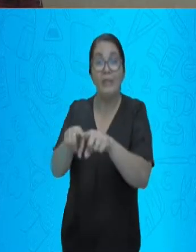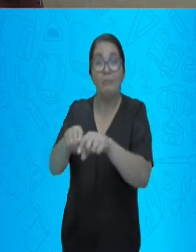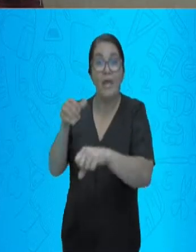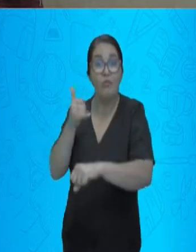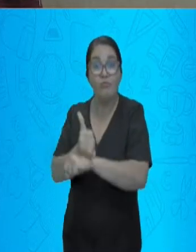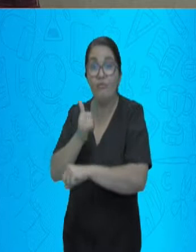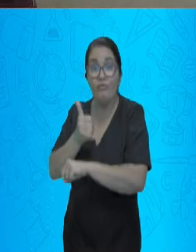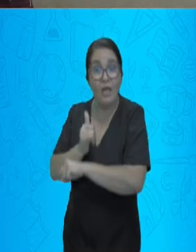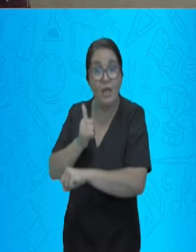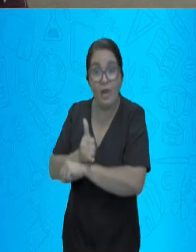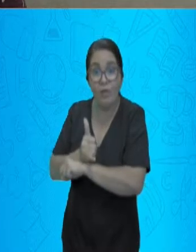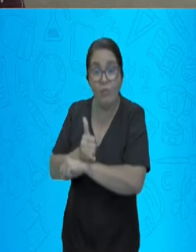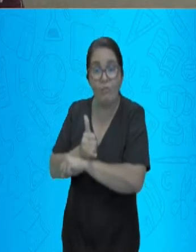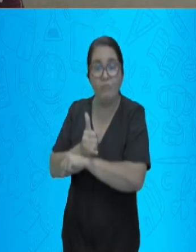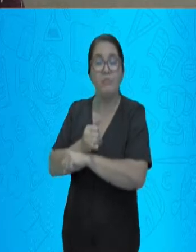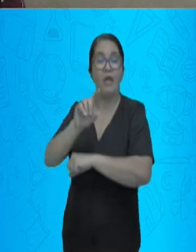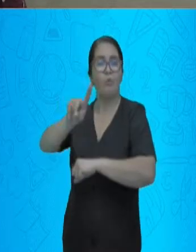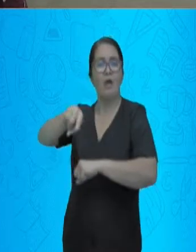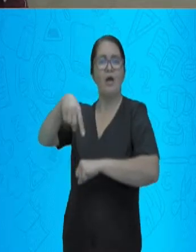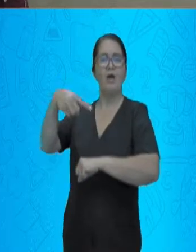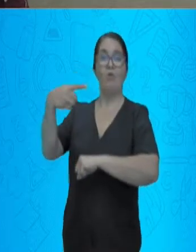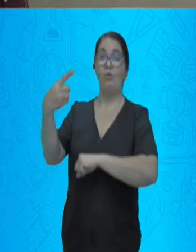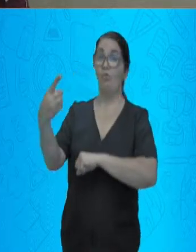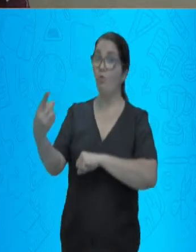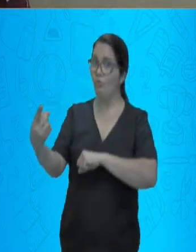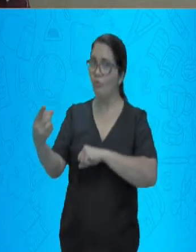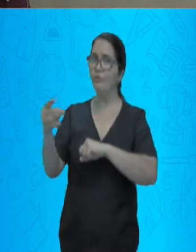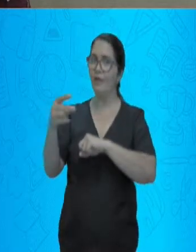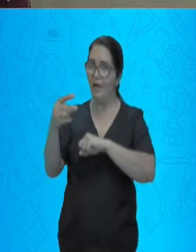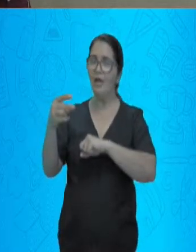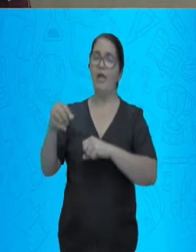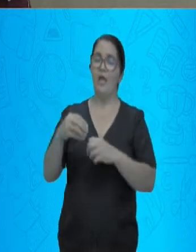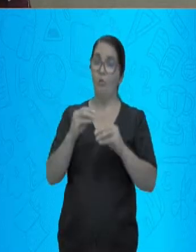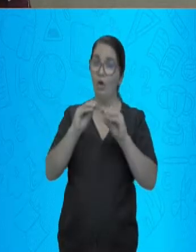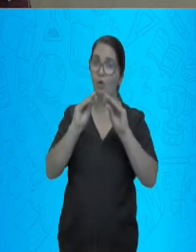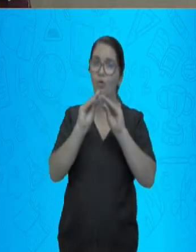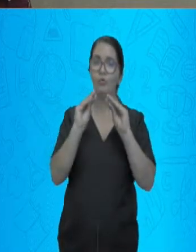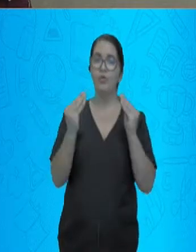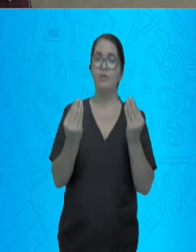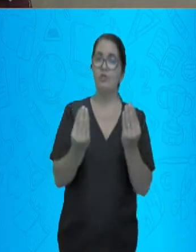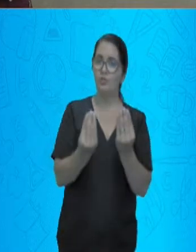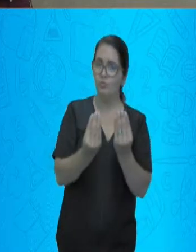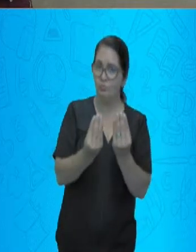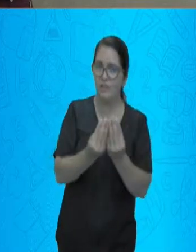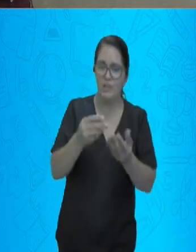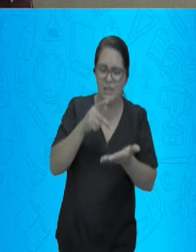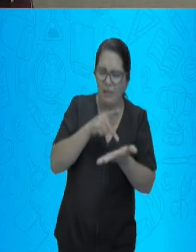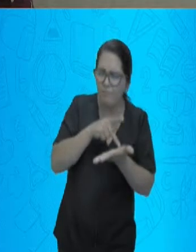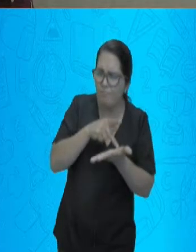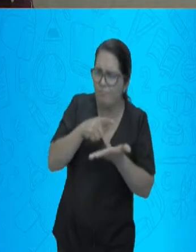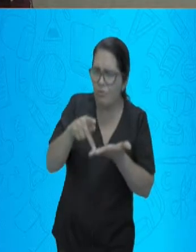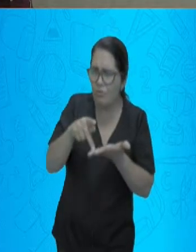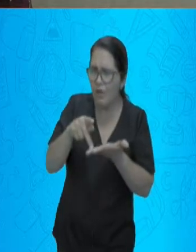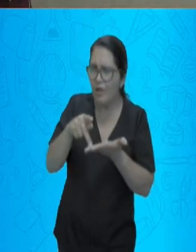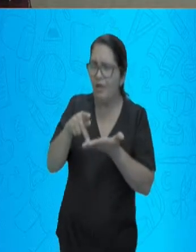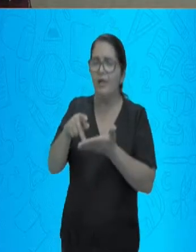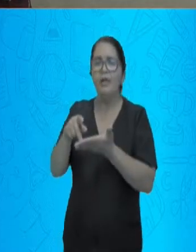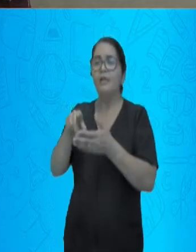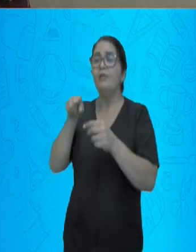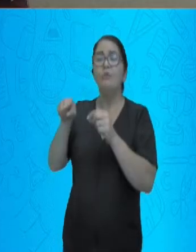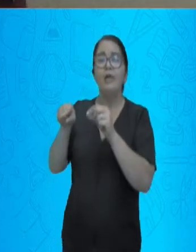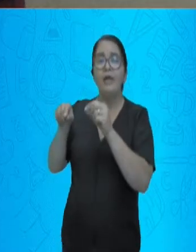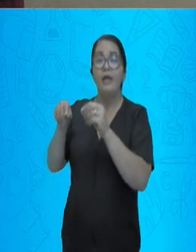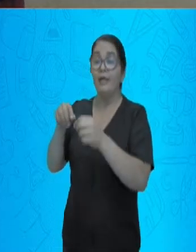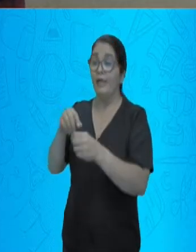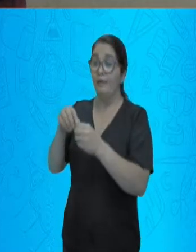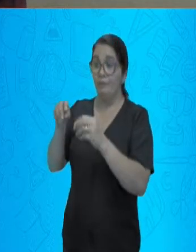uma outra substância pura formada por átomos do elemento químico ferro.